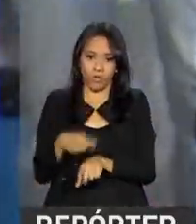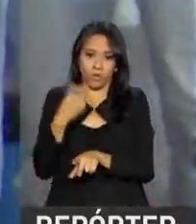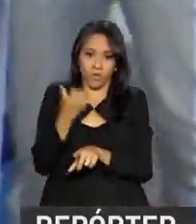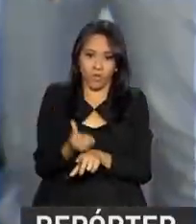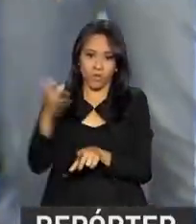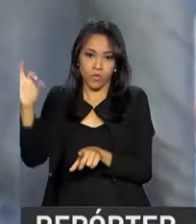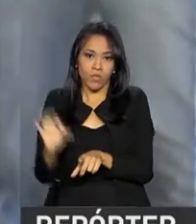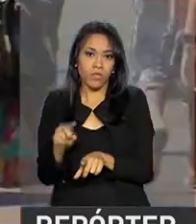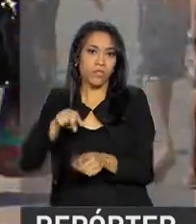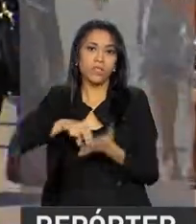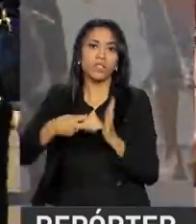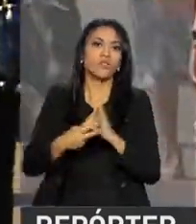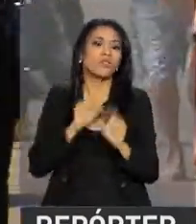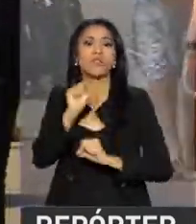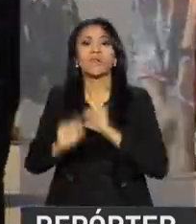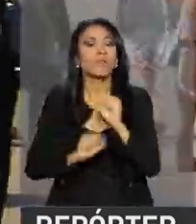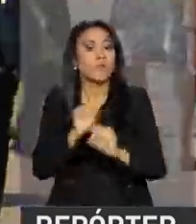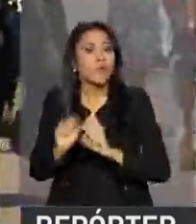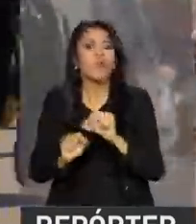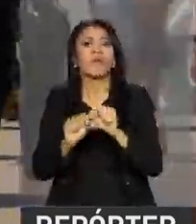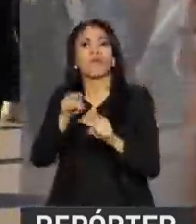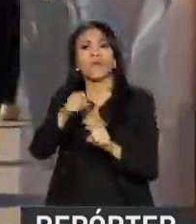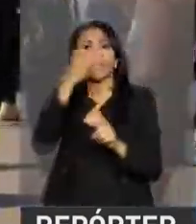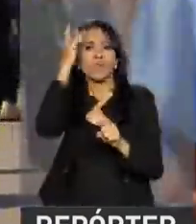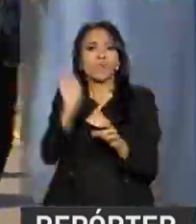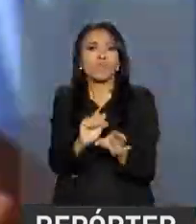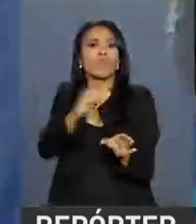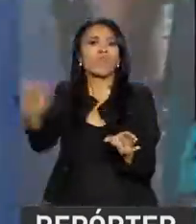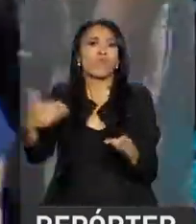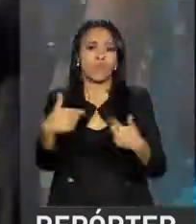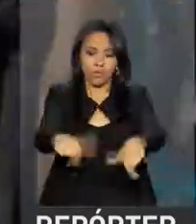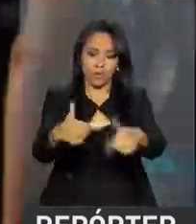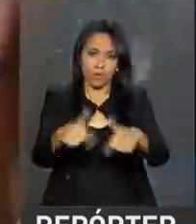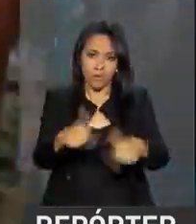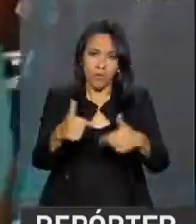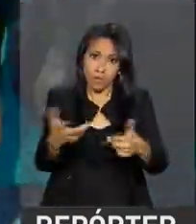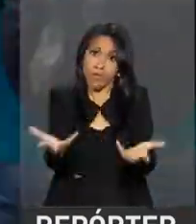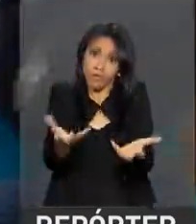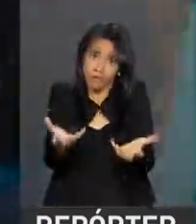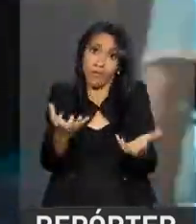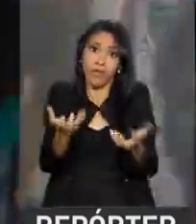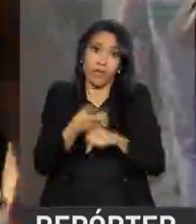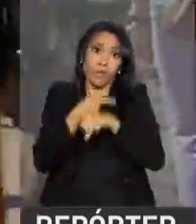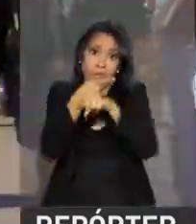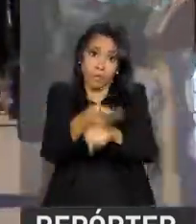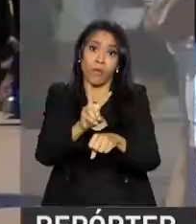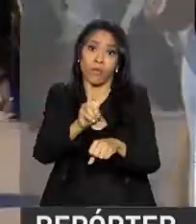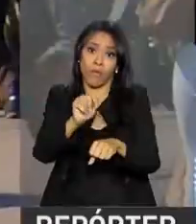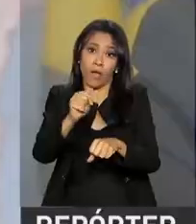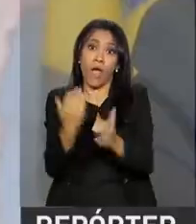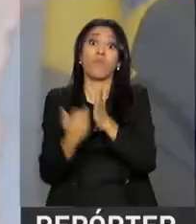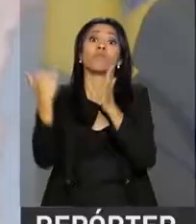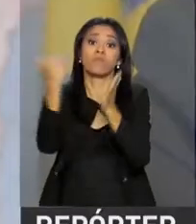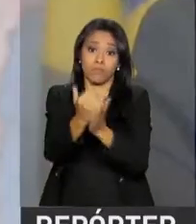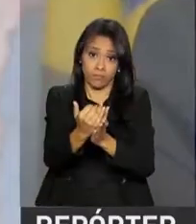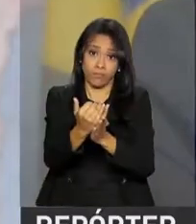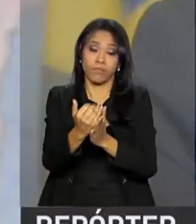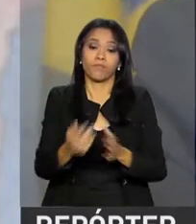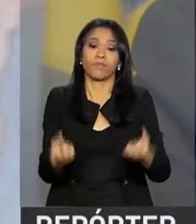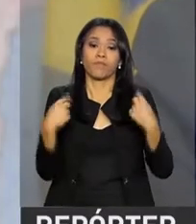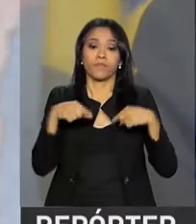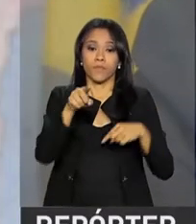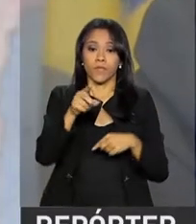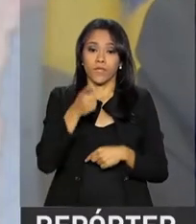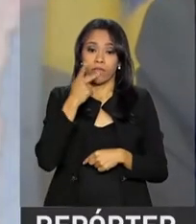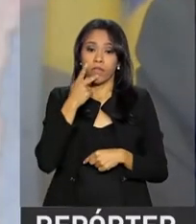44,6%, o que significa que a quantidade de brasileiros fora do mercado de trabalho que querem buscar uma vaga aumentou. O desemprego vem